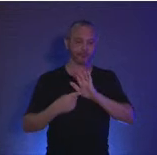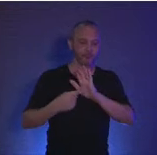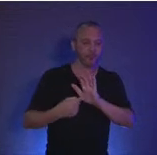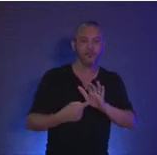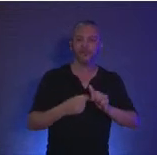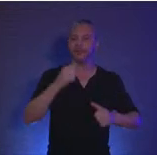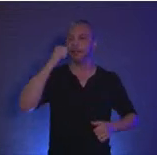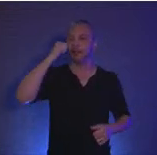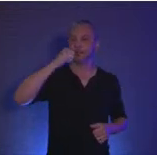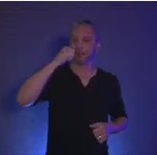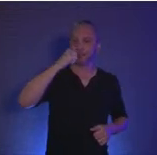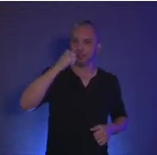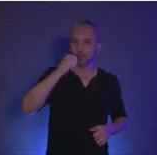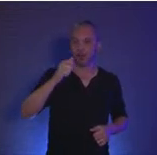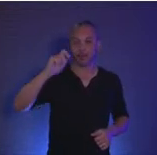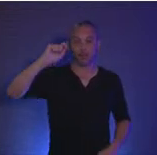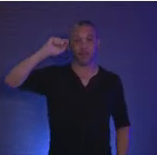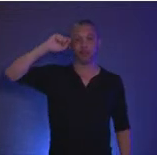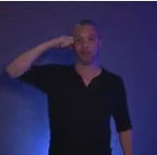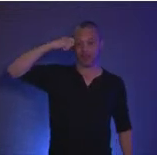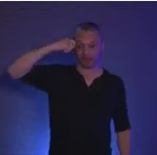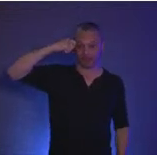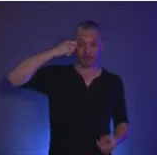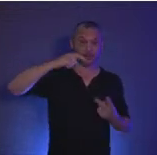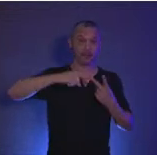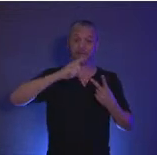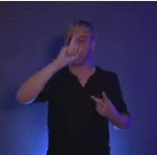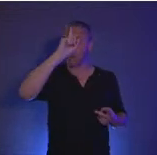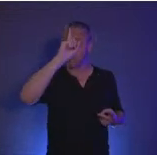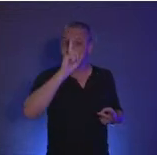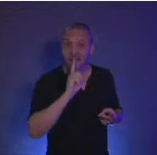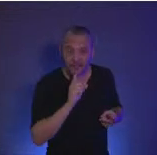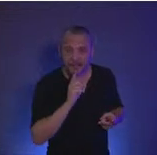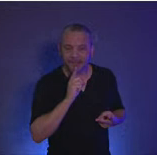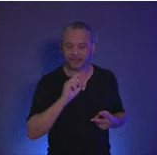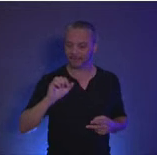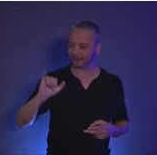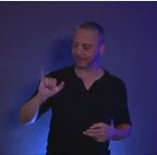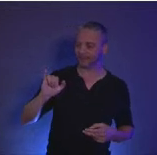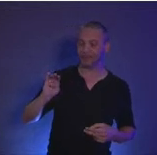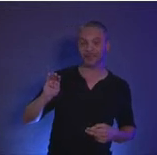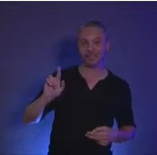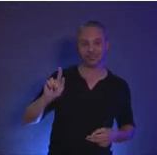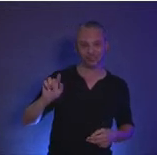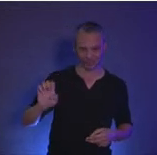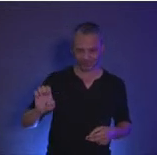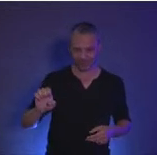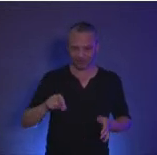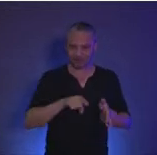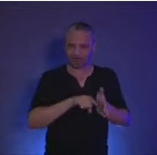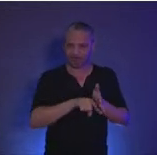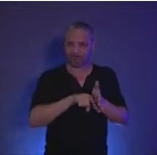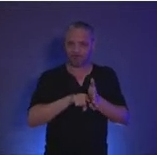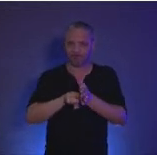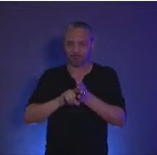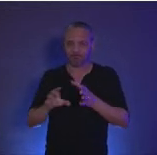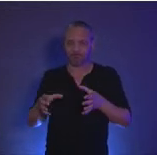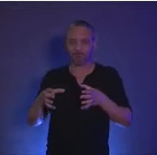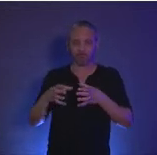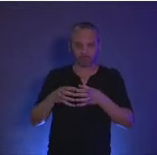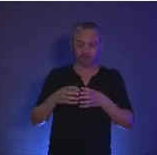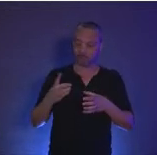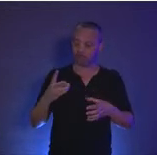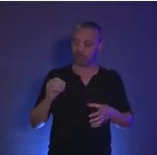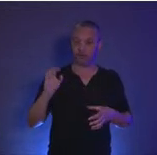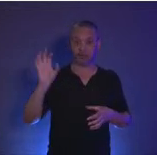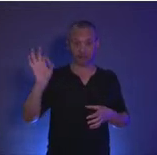das mulheres, né, pretas e pardas como grupo pelo IBGE, que é dentro daqueles